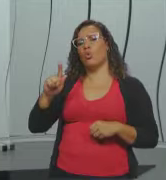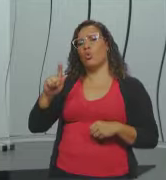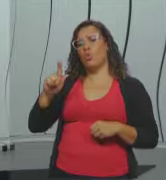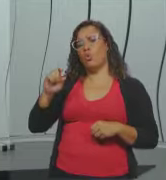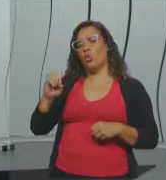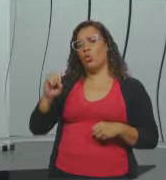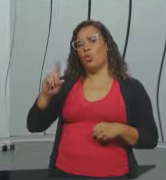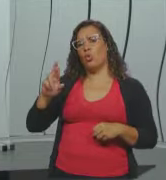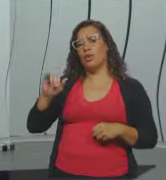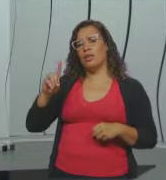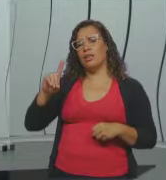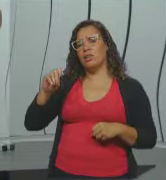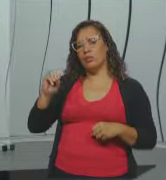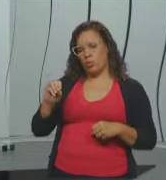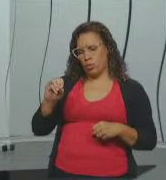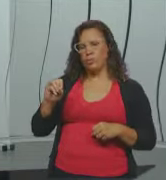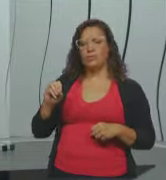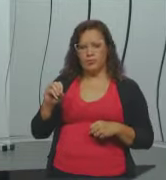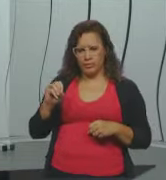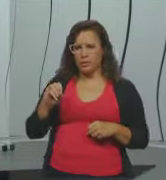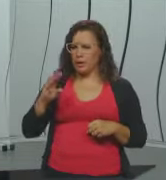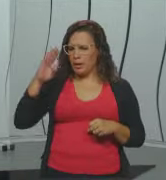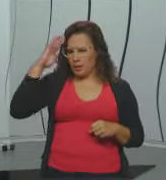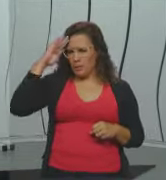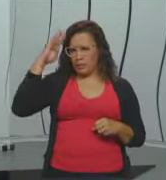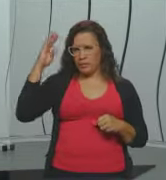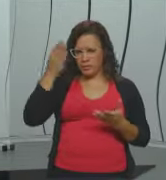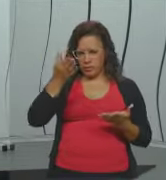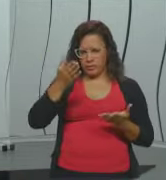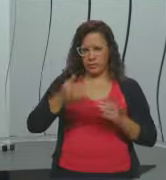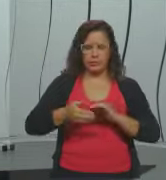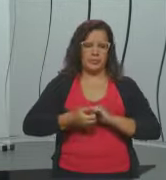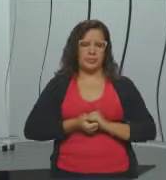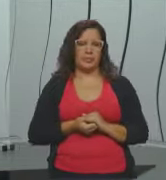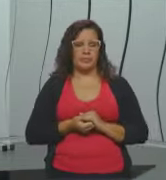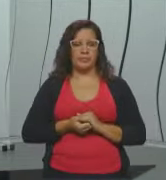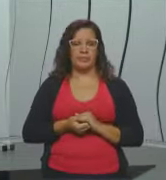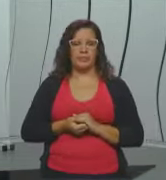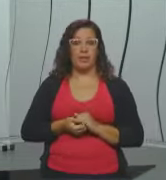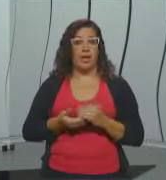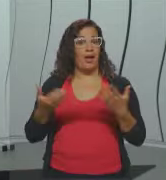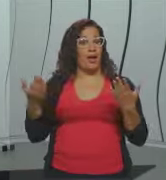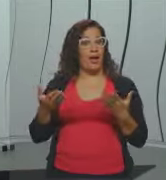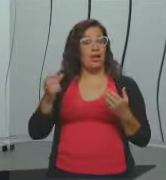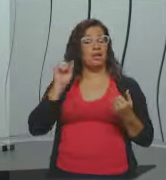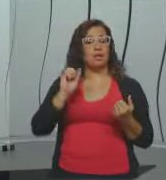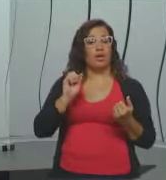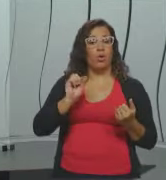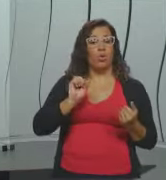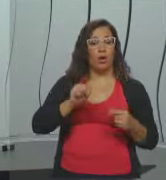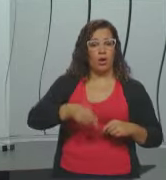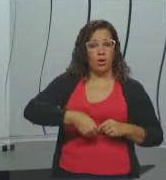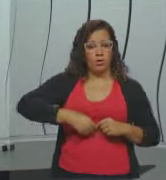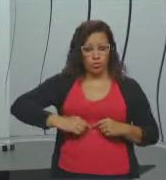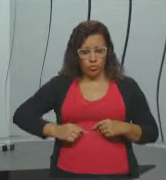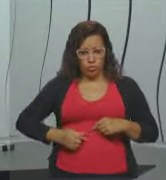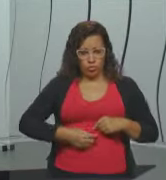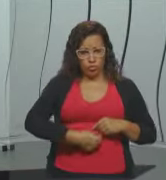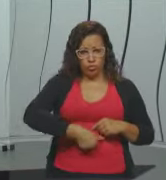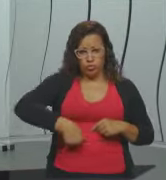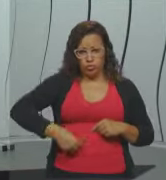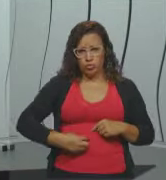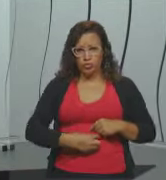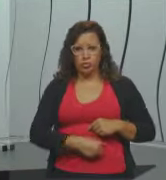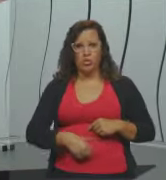certas enzimas, no caso, principalmente a pepsina. Agora, no intestino delgado, você tem um ambiente mais alcalino. O que